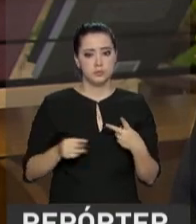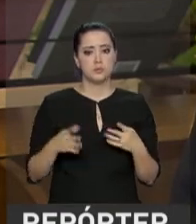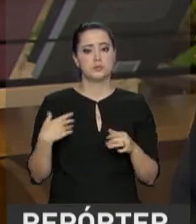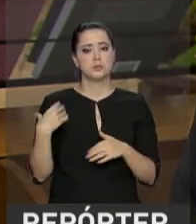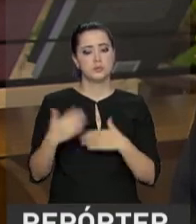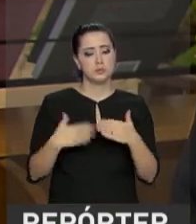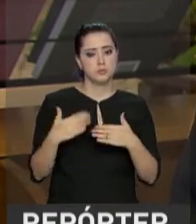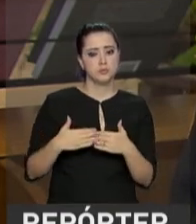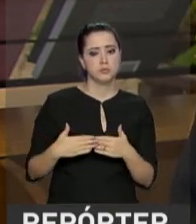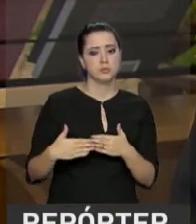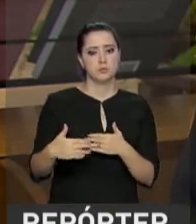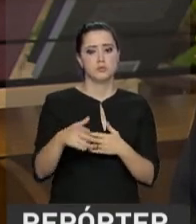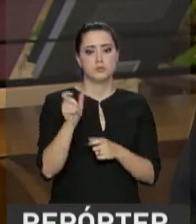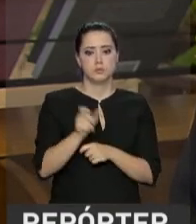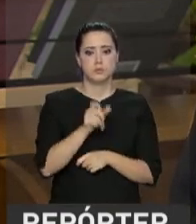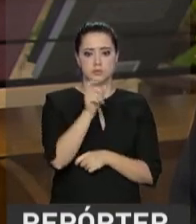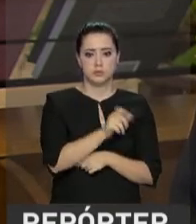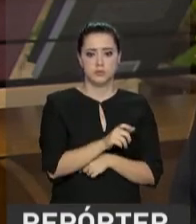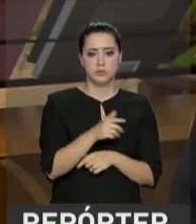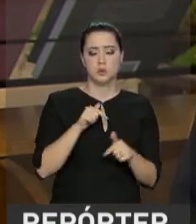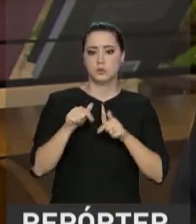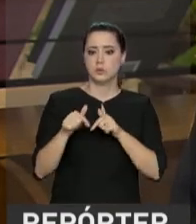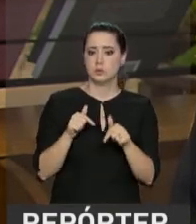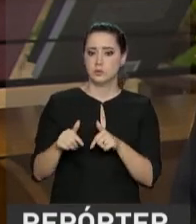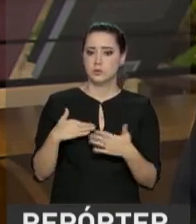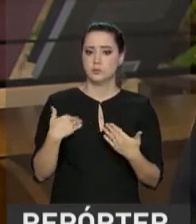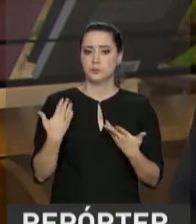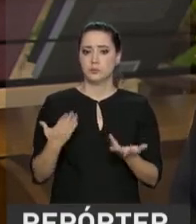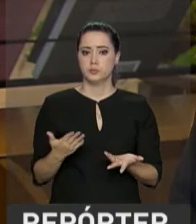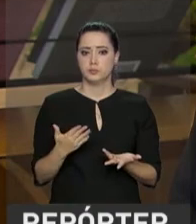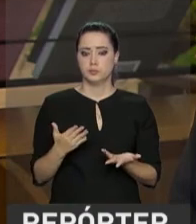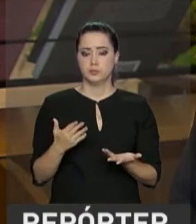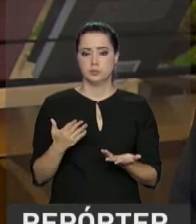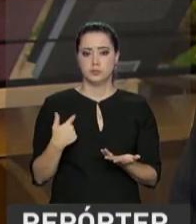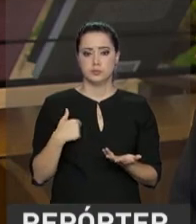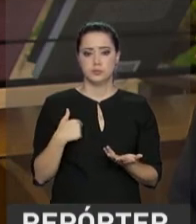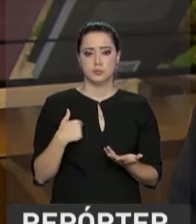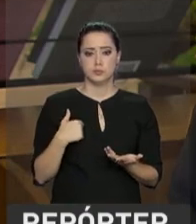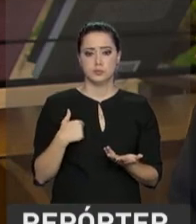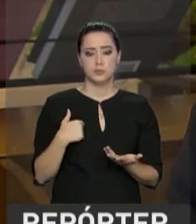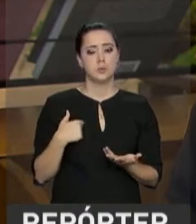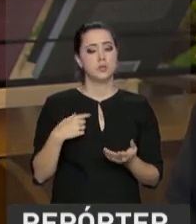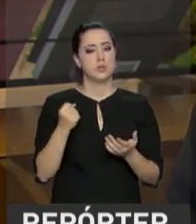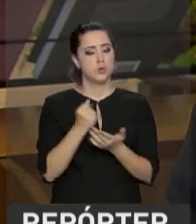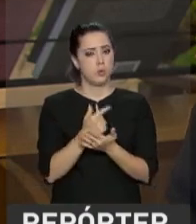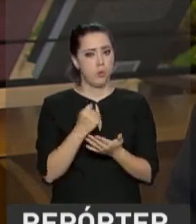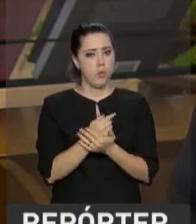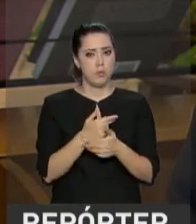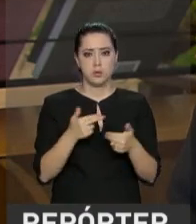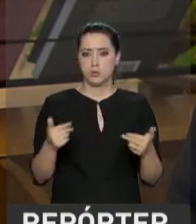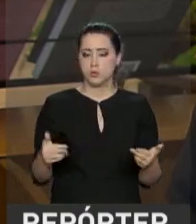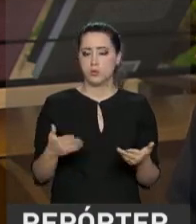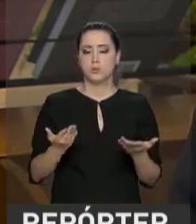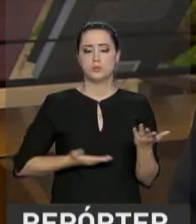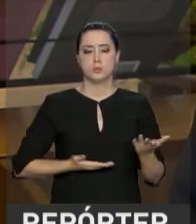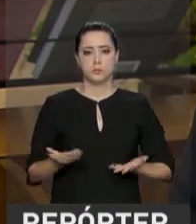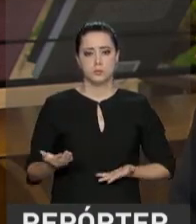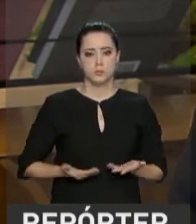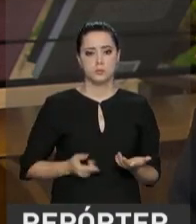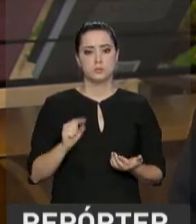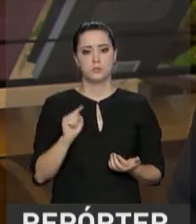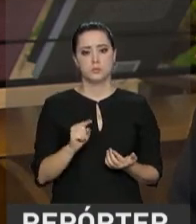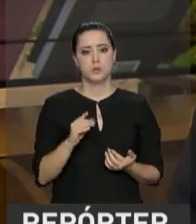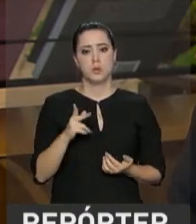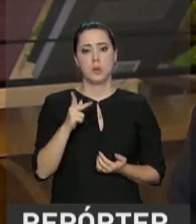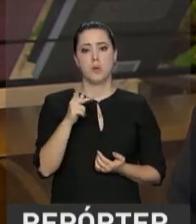assim o o consumidor ao mercado de trabalho e o mercado de compra de bens e serviços isso faz com que